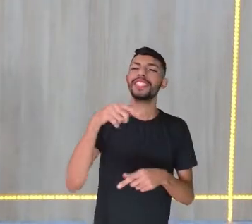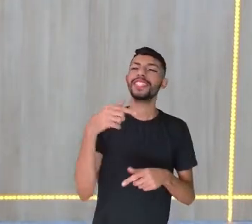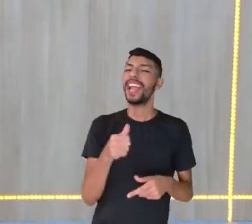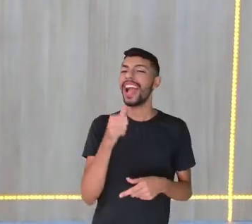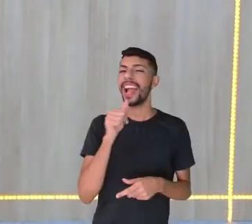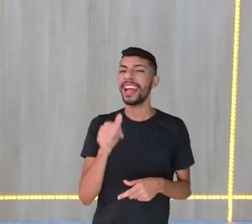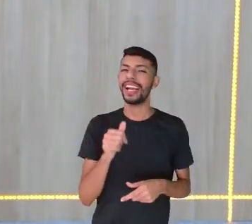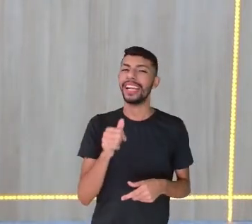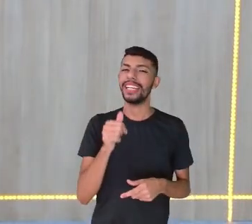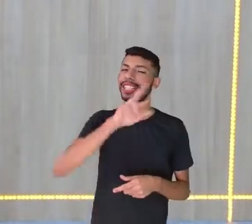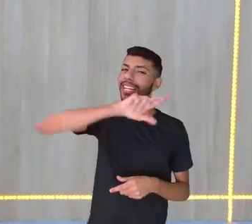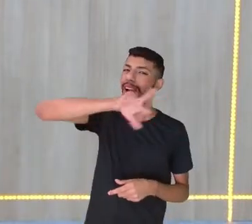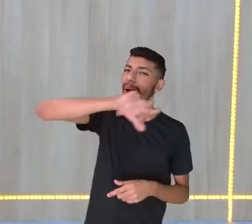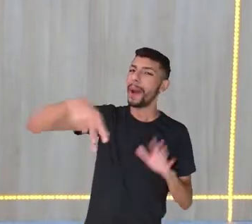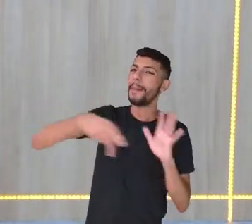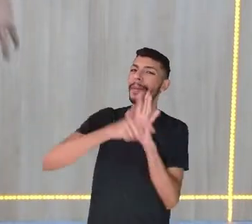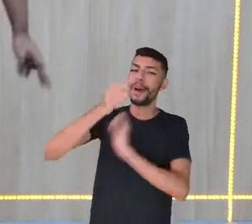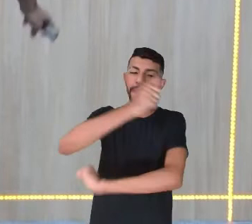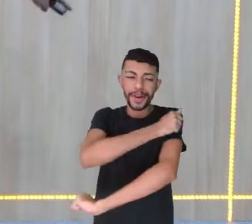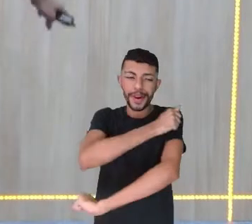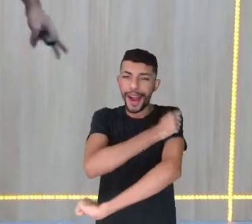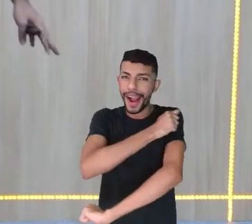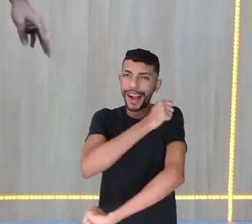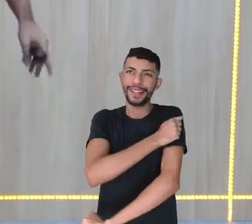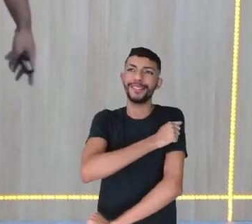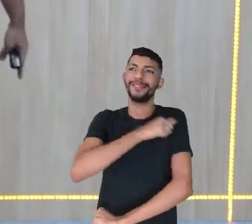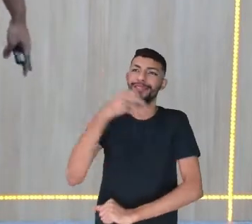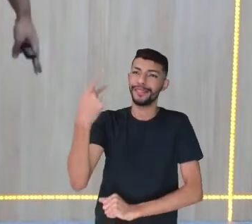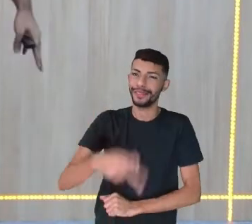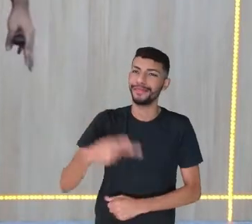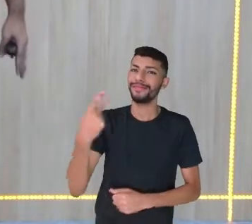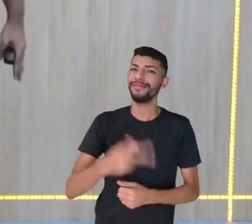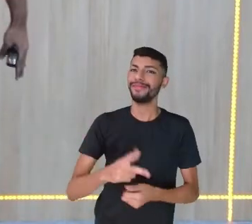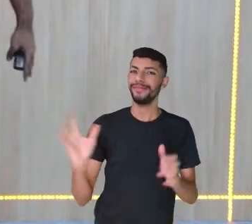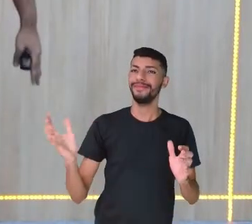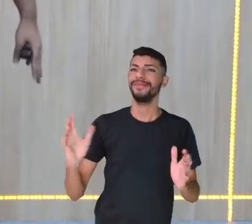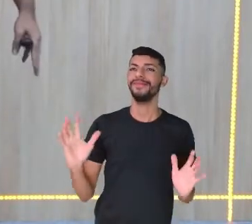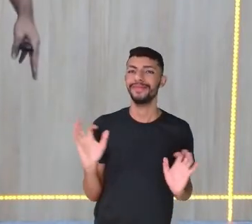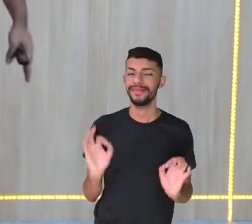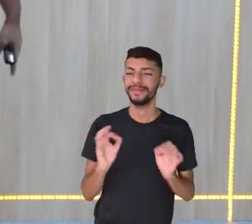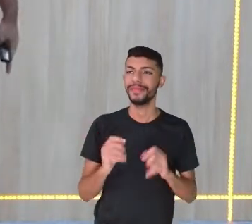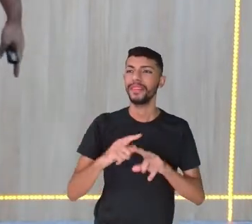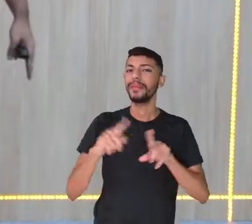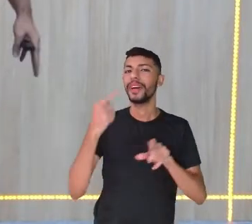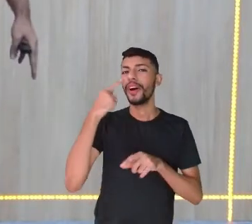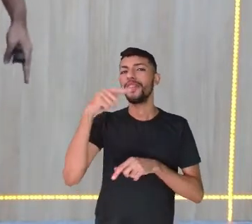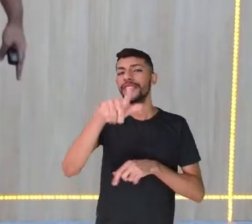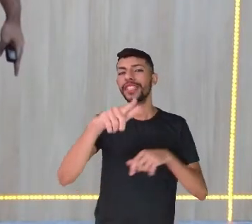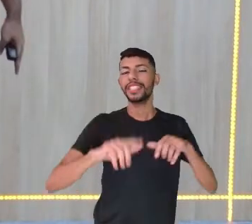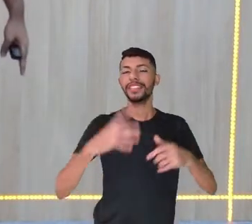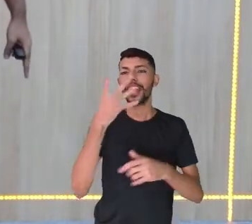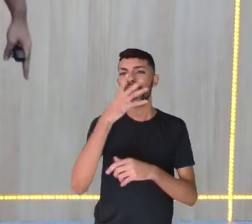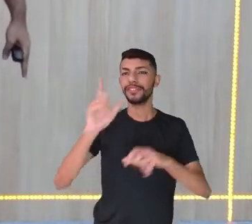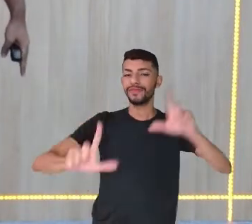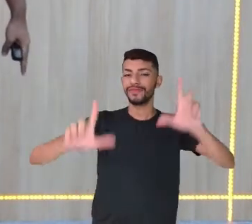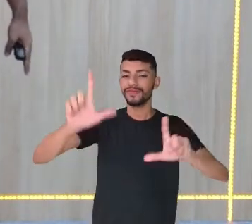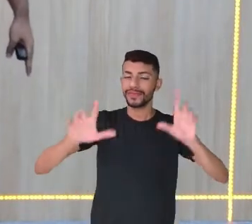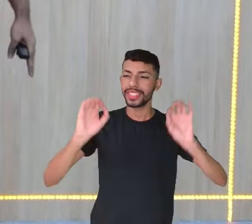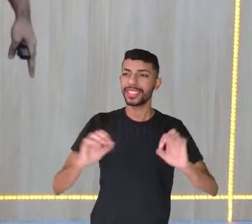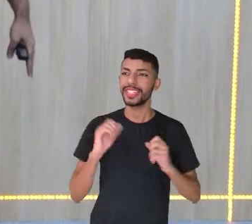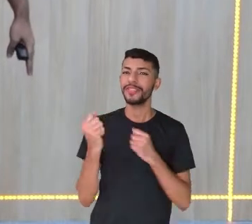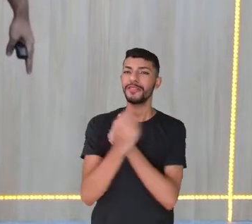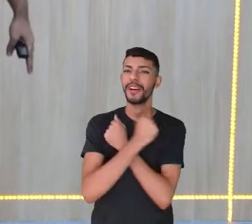rede municipal de ensino. Então, mas vocês que estão nos assistindo pela TV Nova, um forte abraço. Nós queremos os professores aí